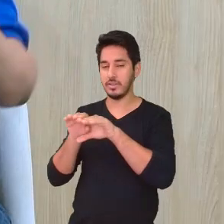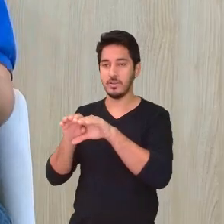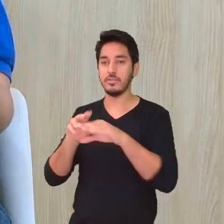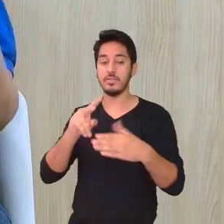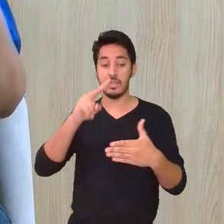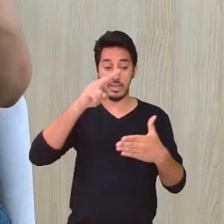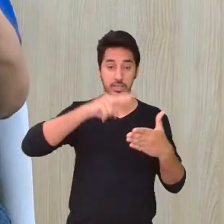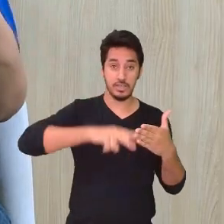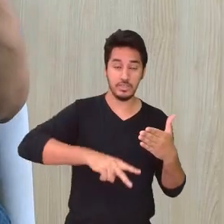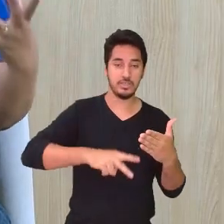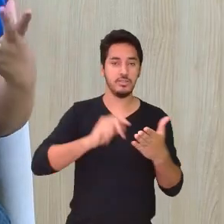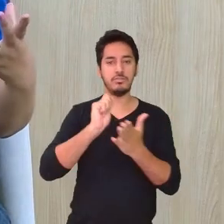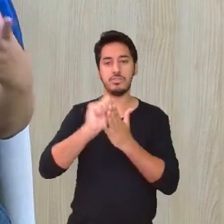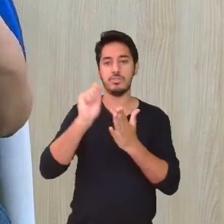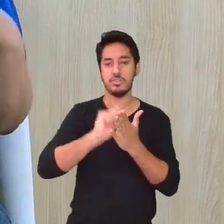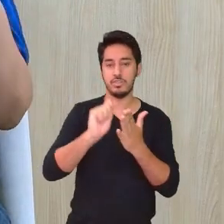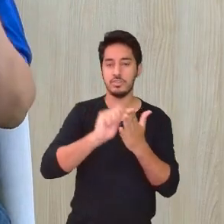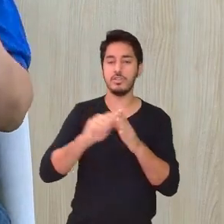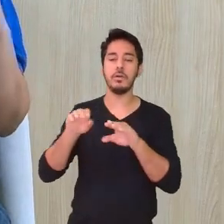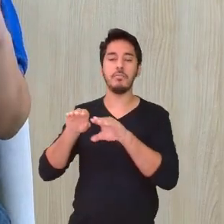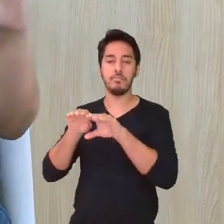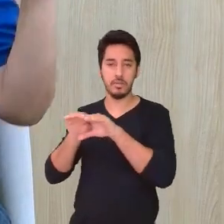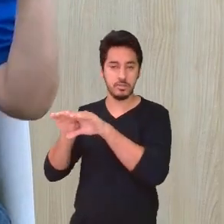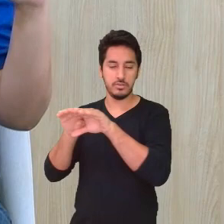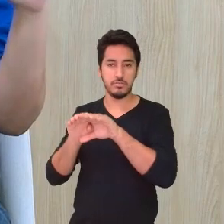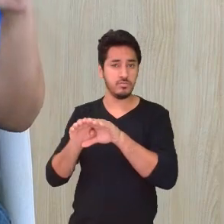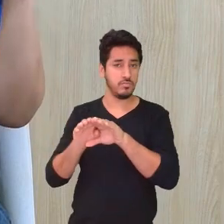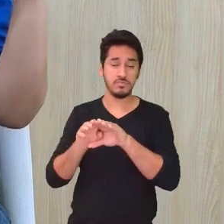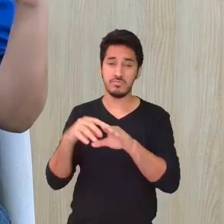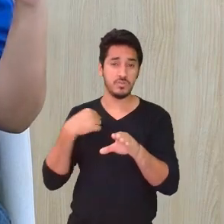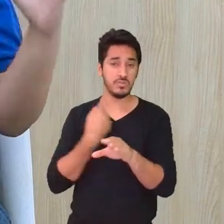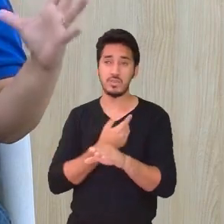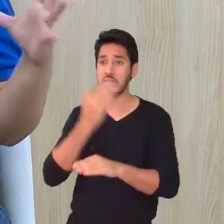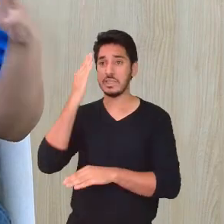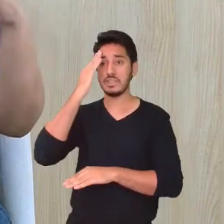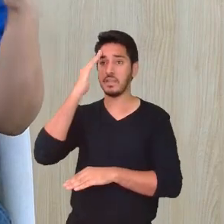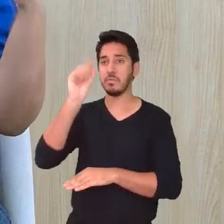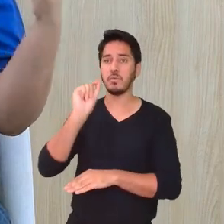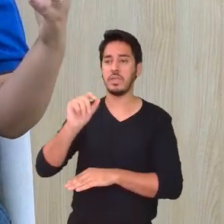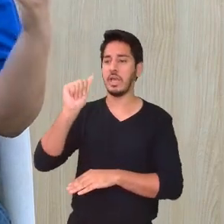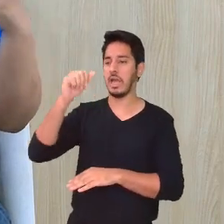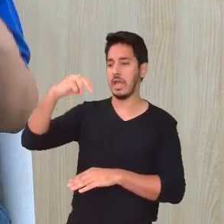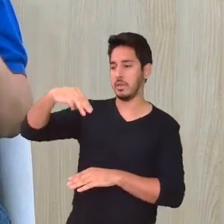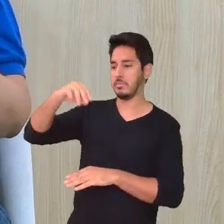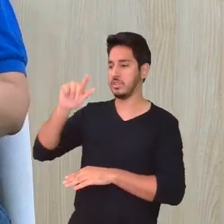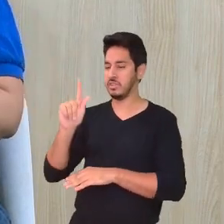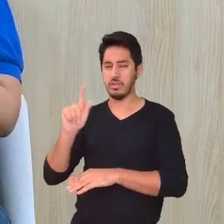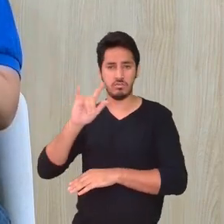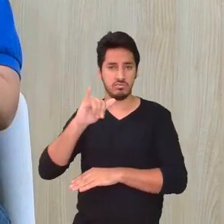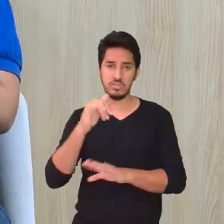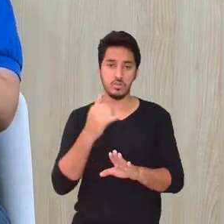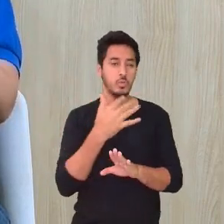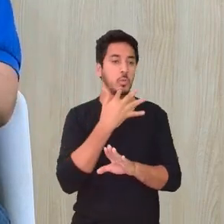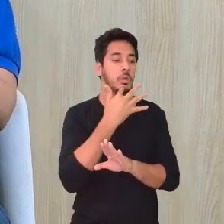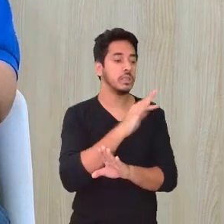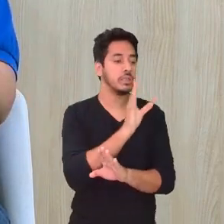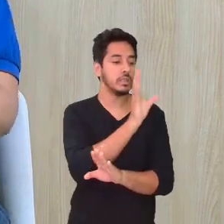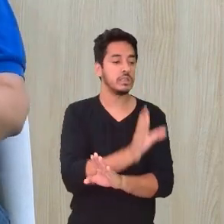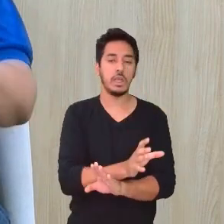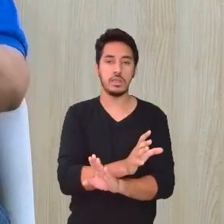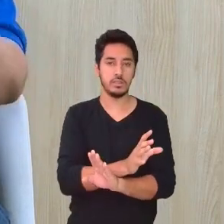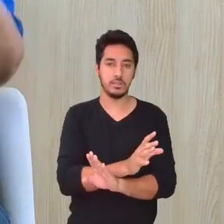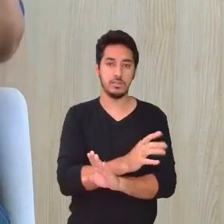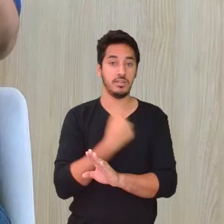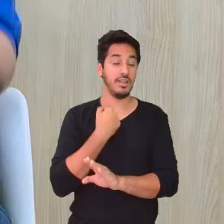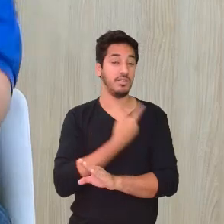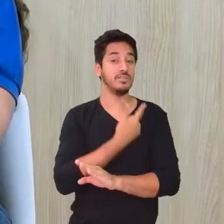leitura escrita padrão. Jamais a gente saberia que a AMG é amigo ou amiga se a gente não tivesse o domínio